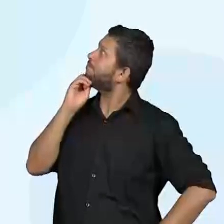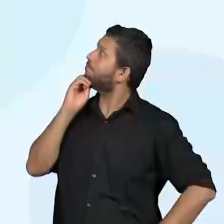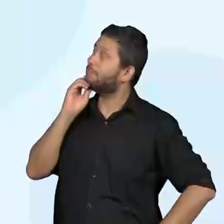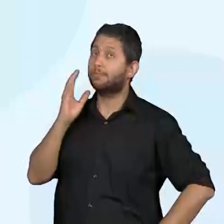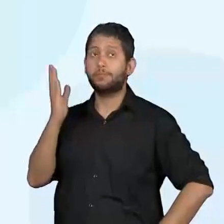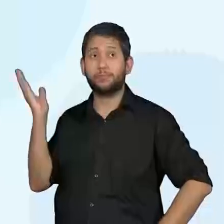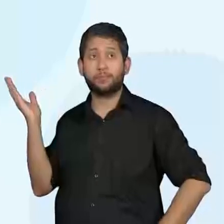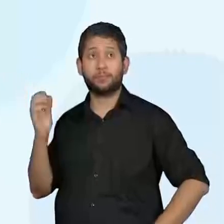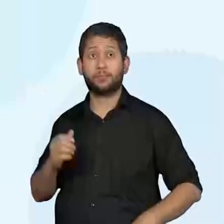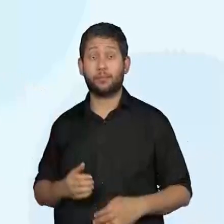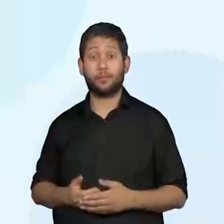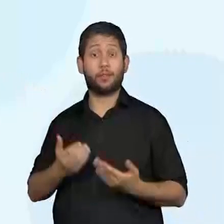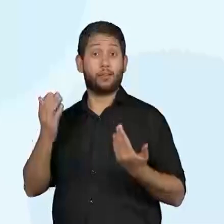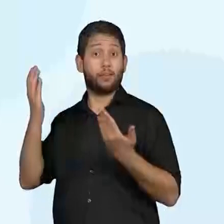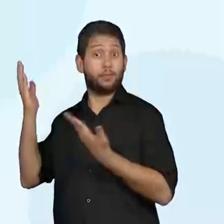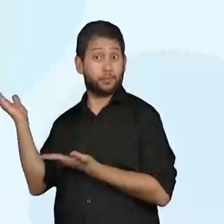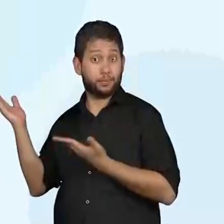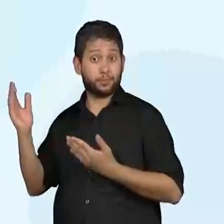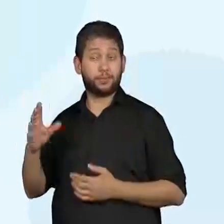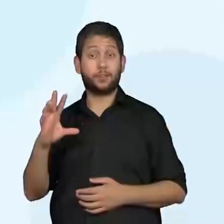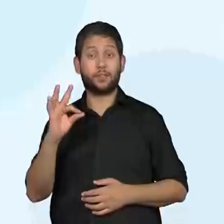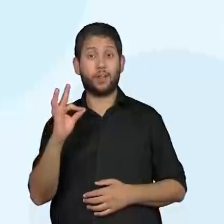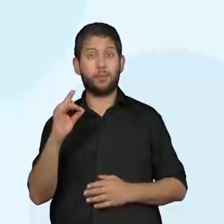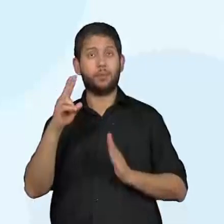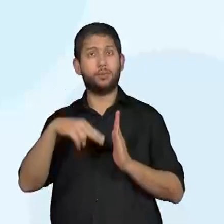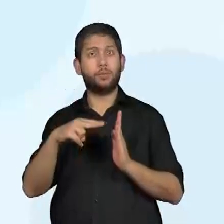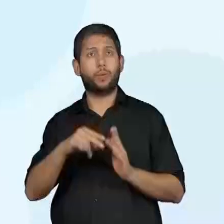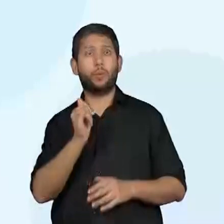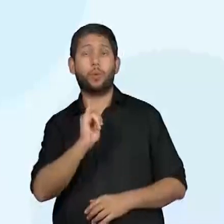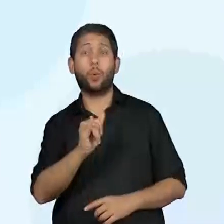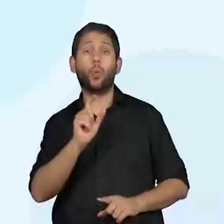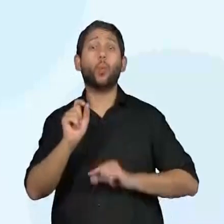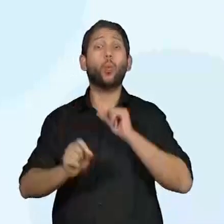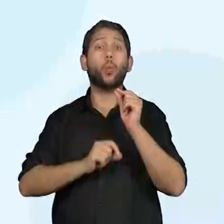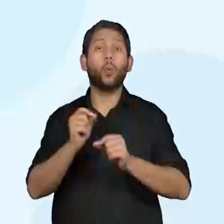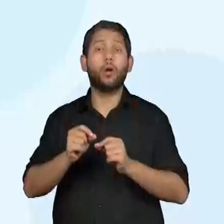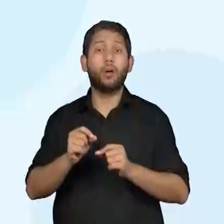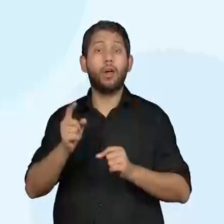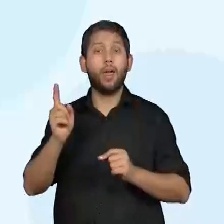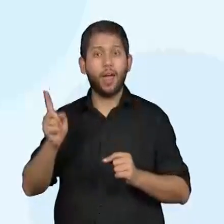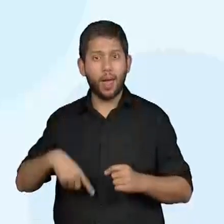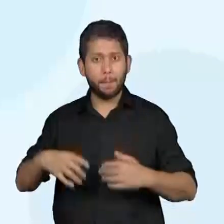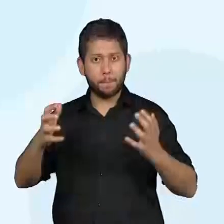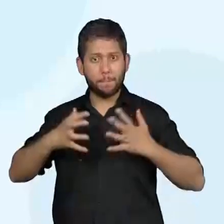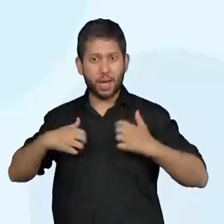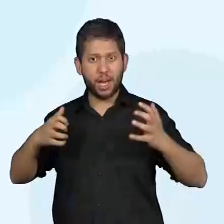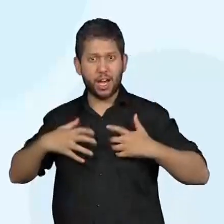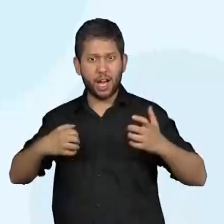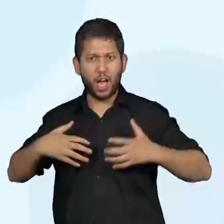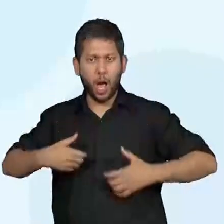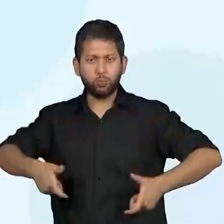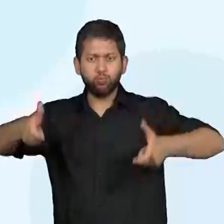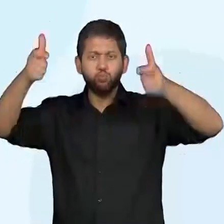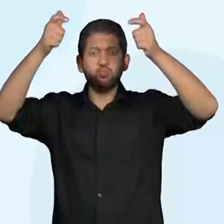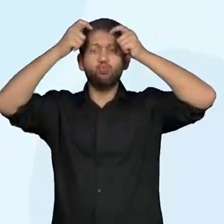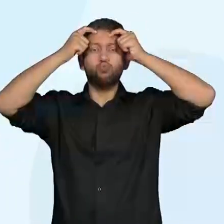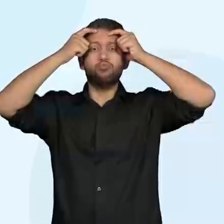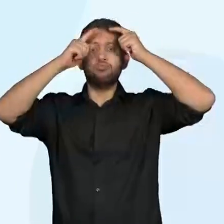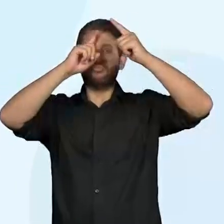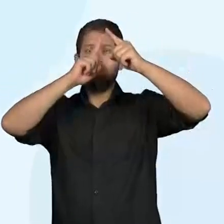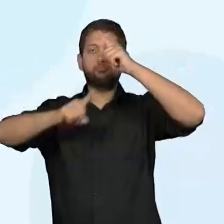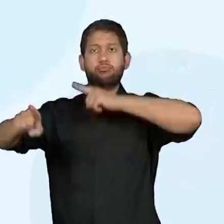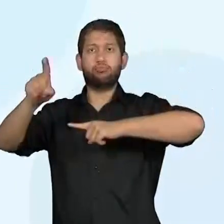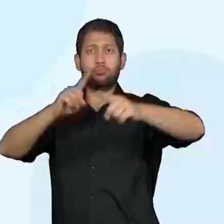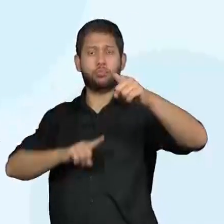O título da nossa fábula de hoje: O Rei dos Macacos e os Dois Homens. A gente percebe aí o desenho